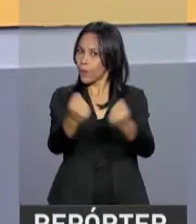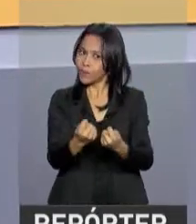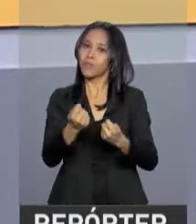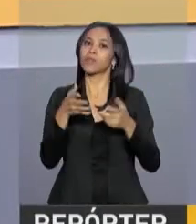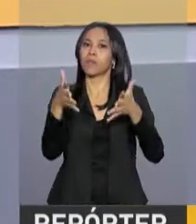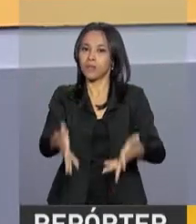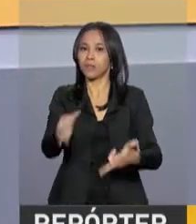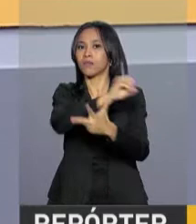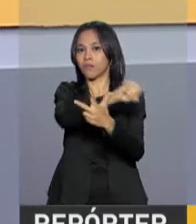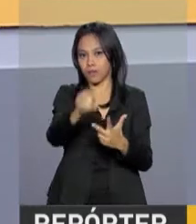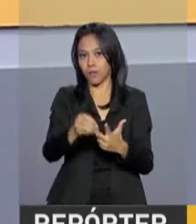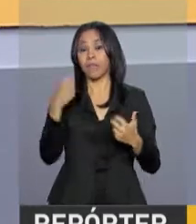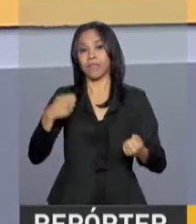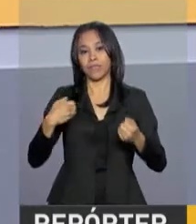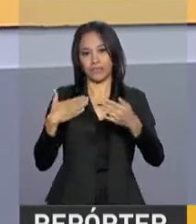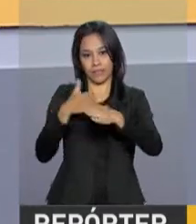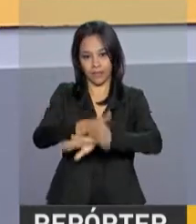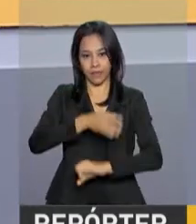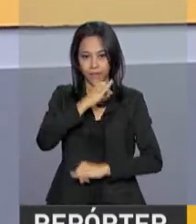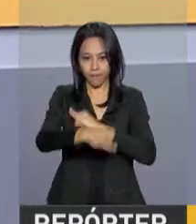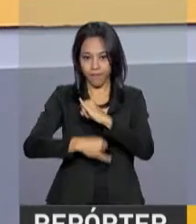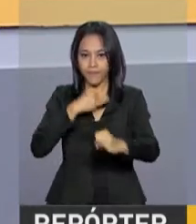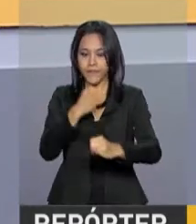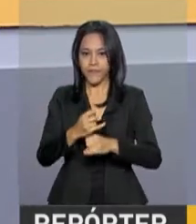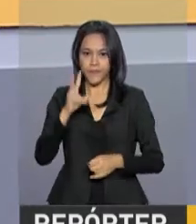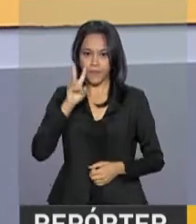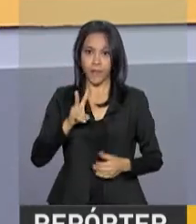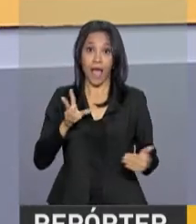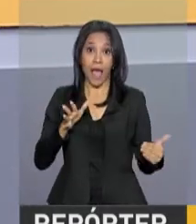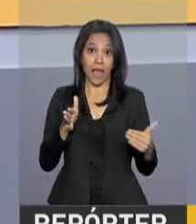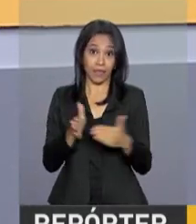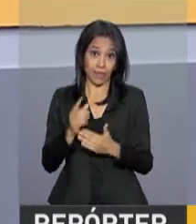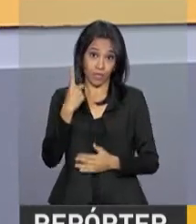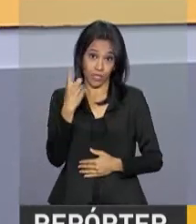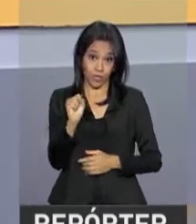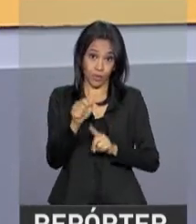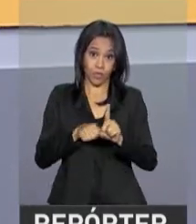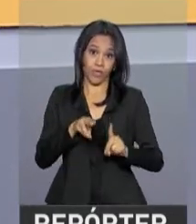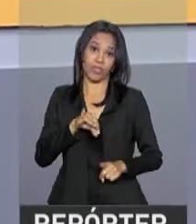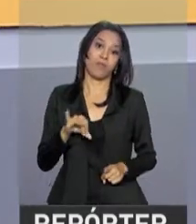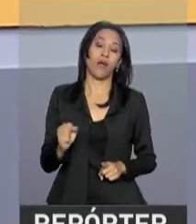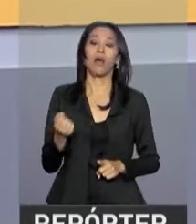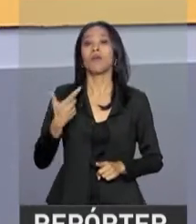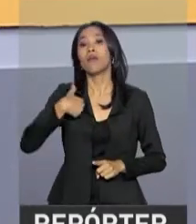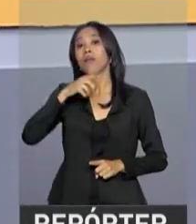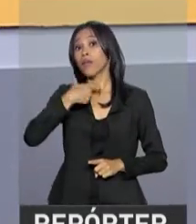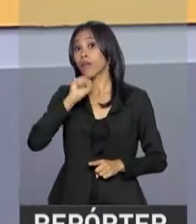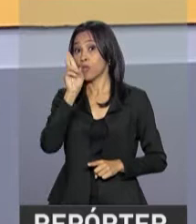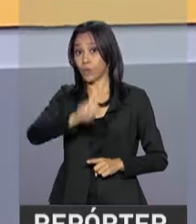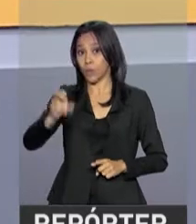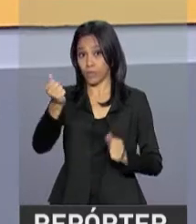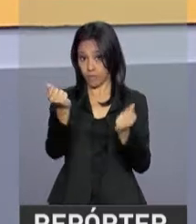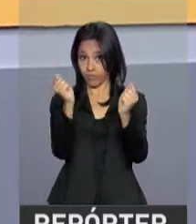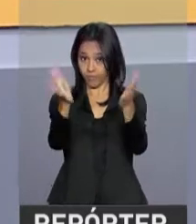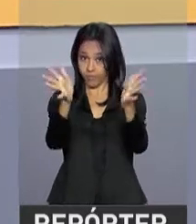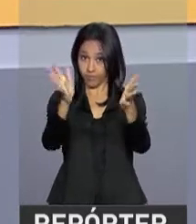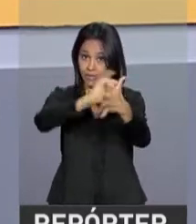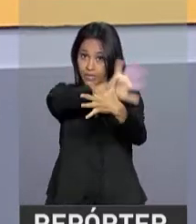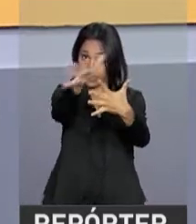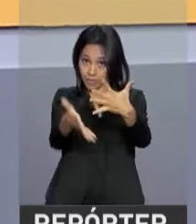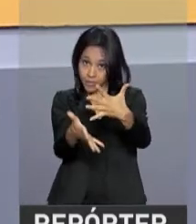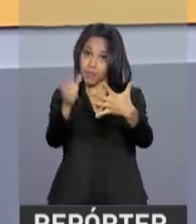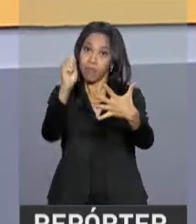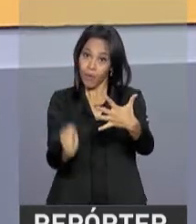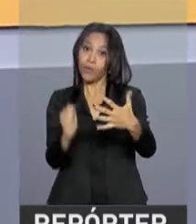Enem deve ser feita na página do participante na internet até 18 de maio. Para os alunos que utilizam Libras, as instruções podem